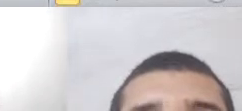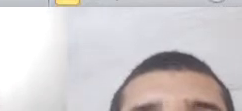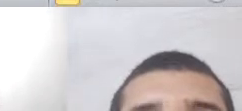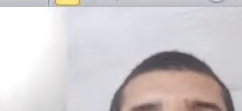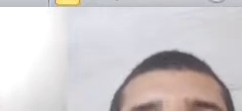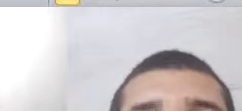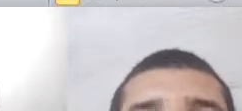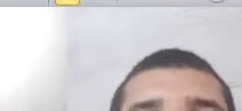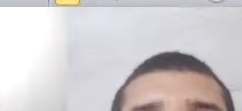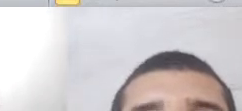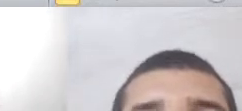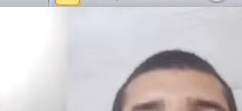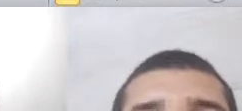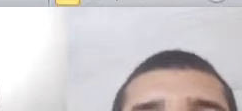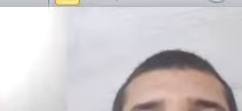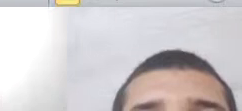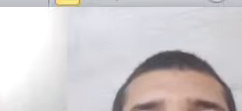visualizar mais fácil